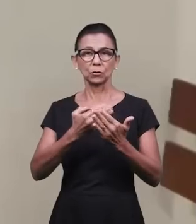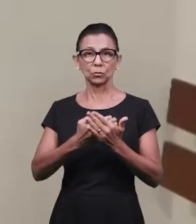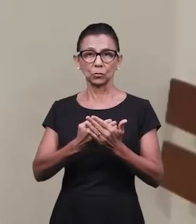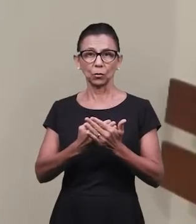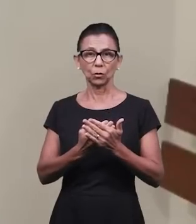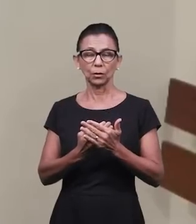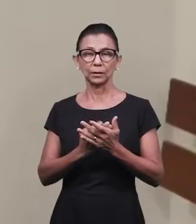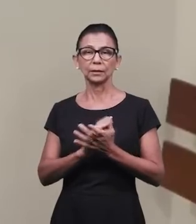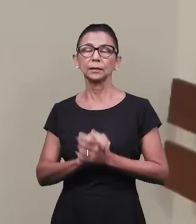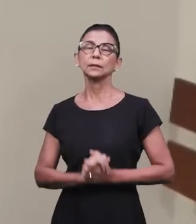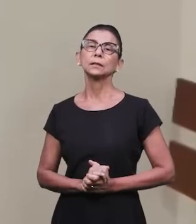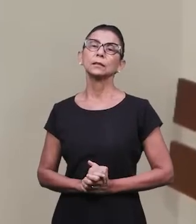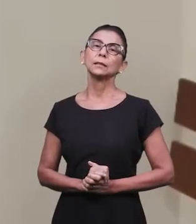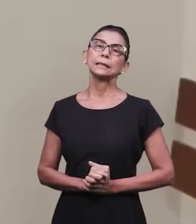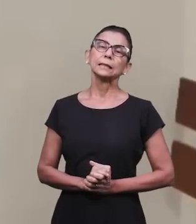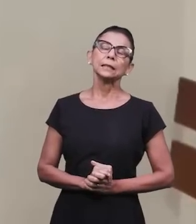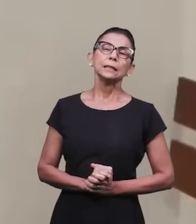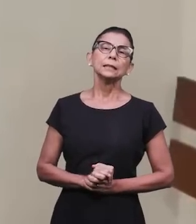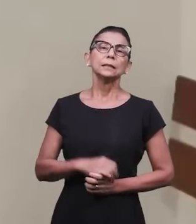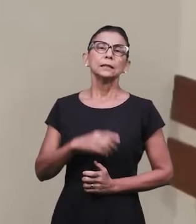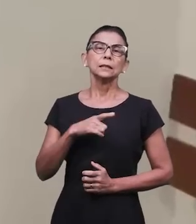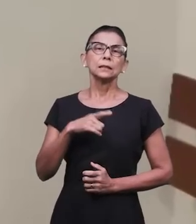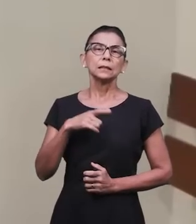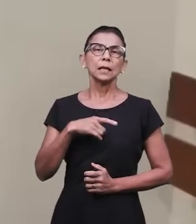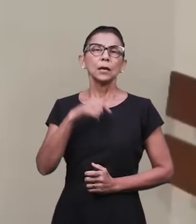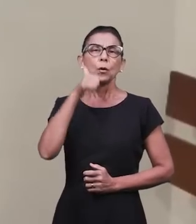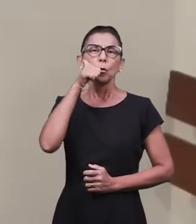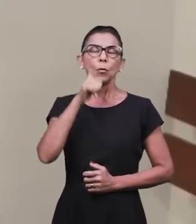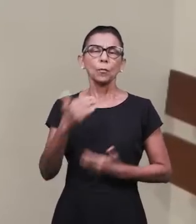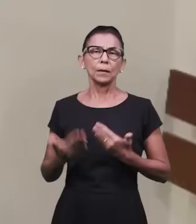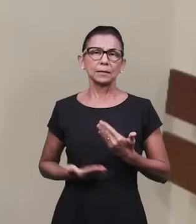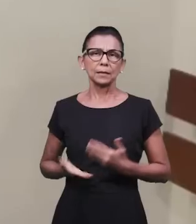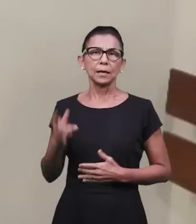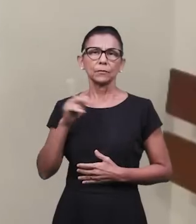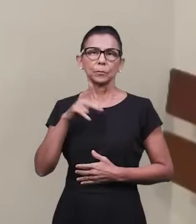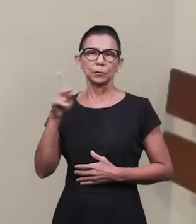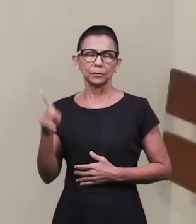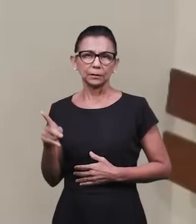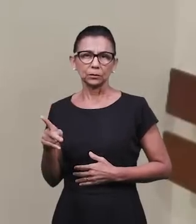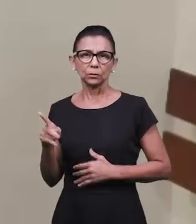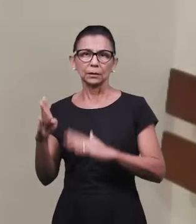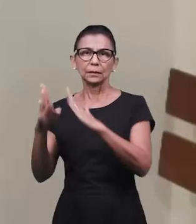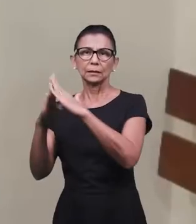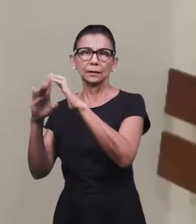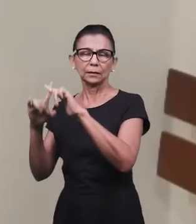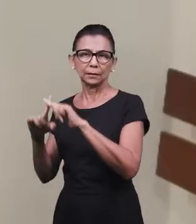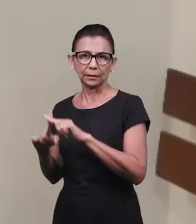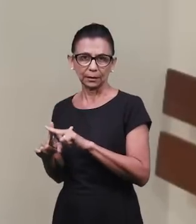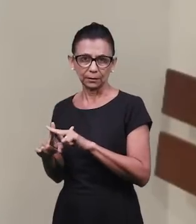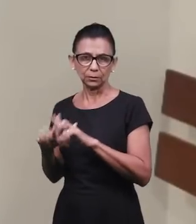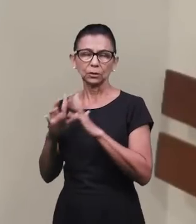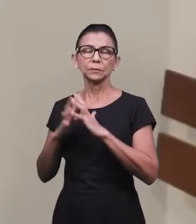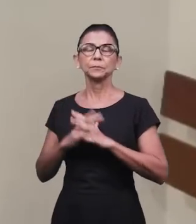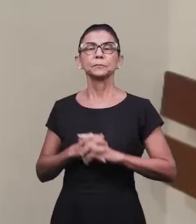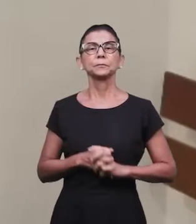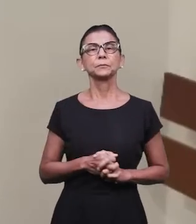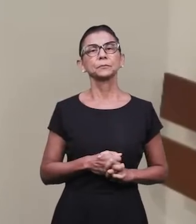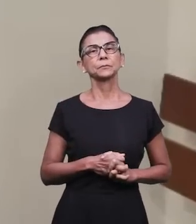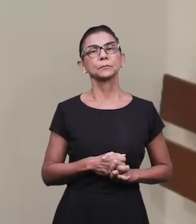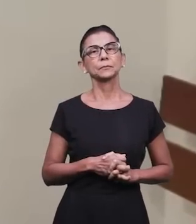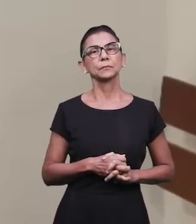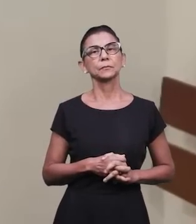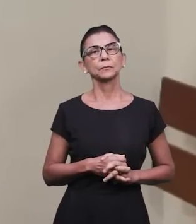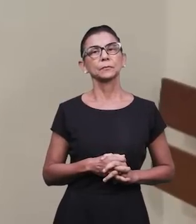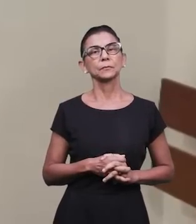esse acesso através de uma irmã da nossa igreja, que é professora, trabalha lá e também é intérprete de Libras aqui da nossa